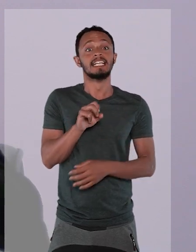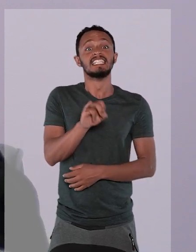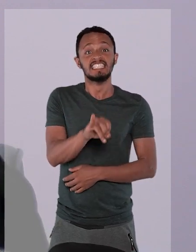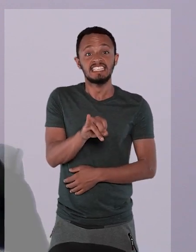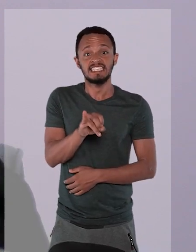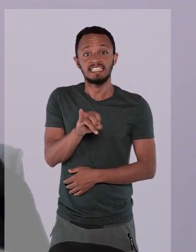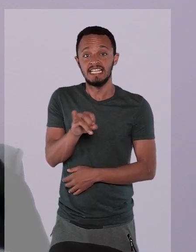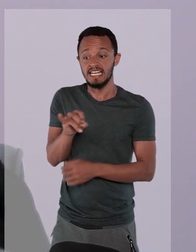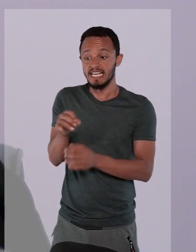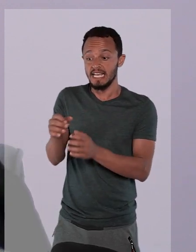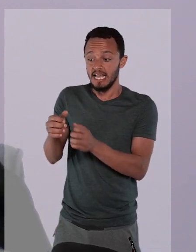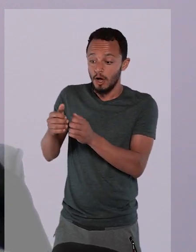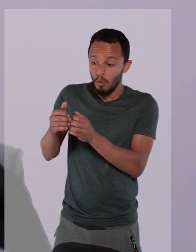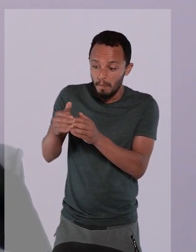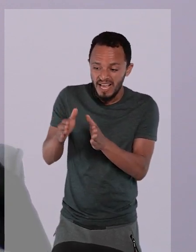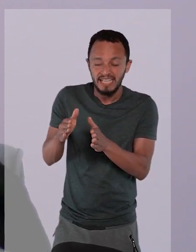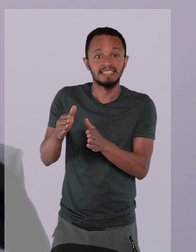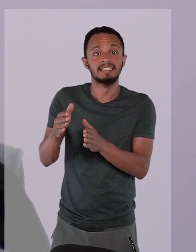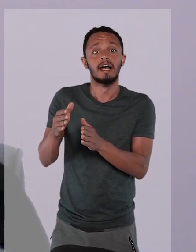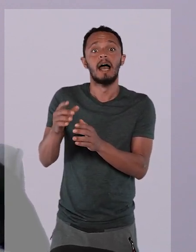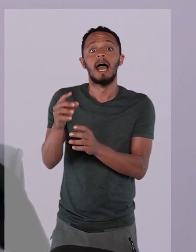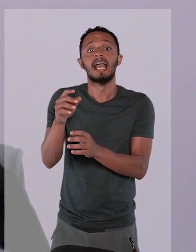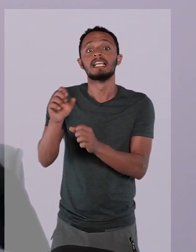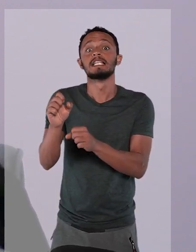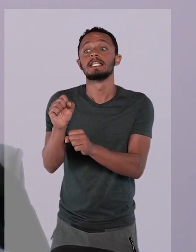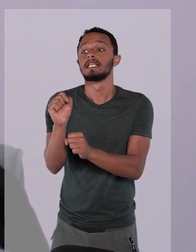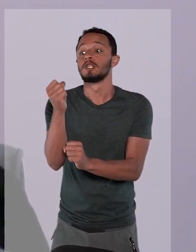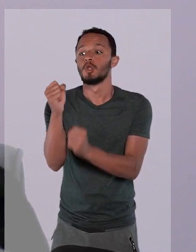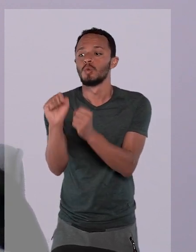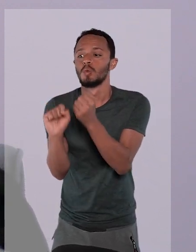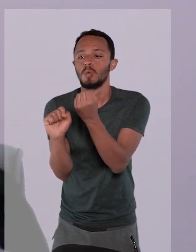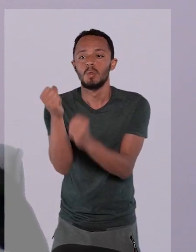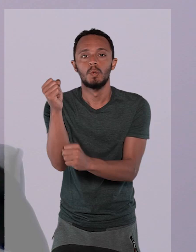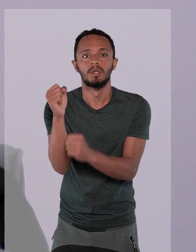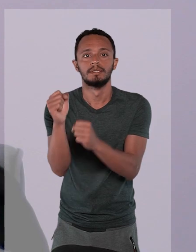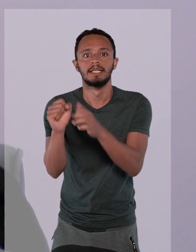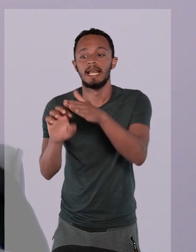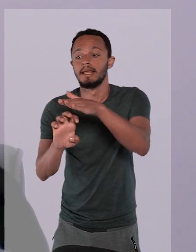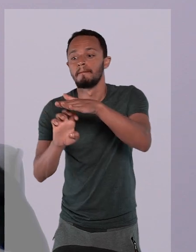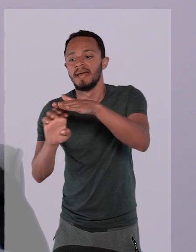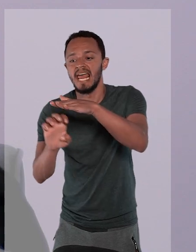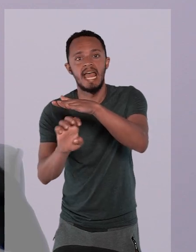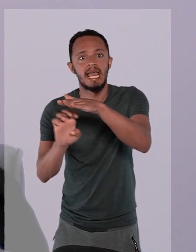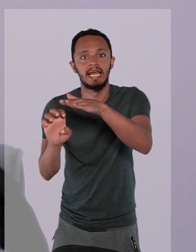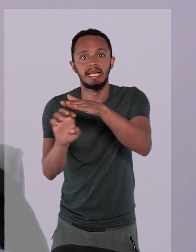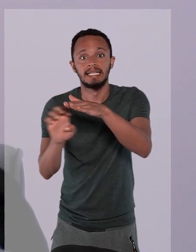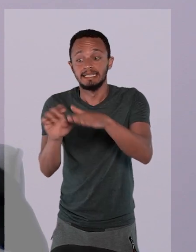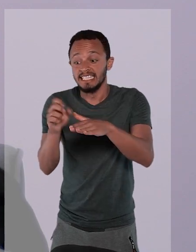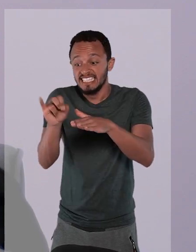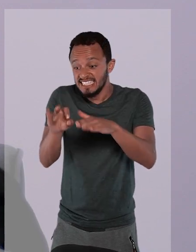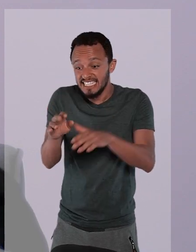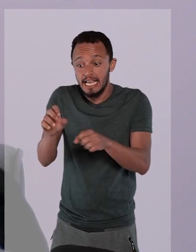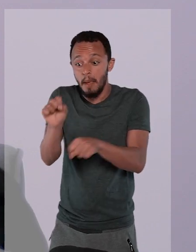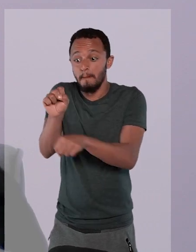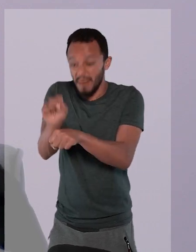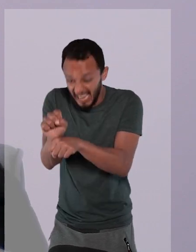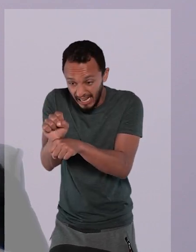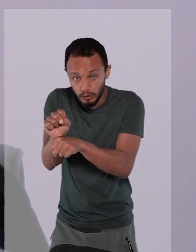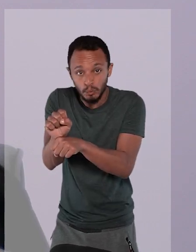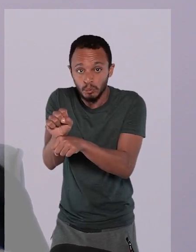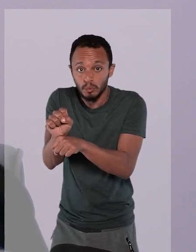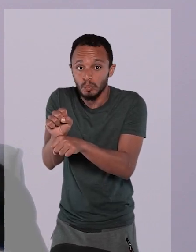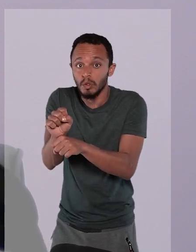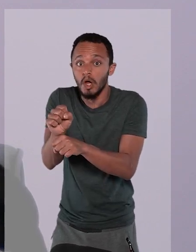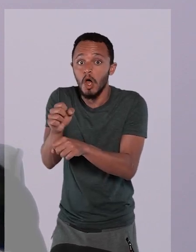nós vivemos a criação, Afonso, do que eu espero que seja perene, de um voluntariado de nova qualidade.